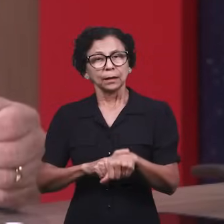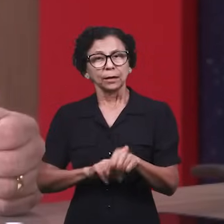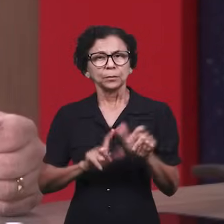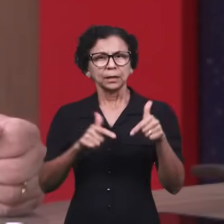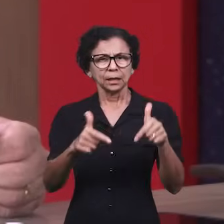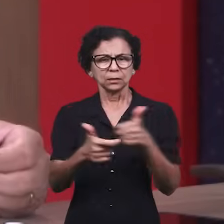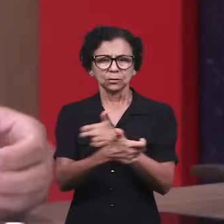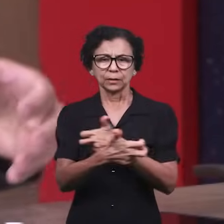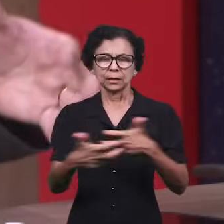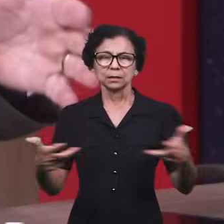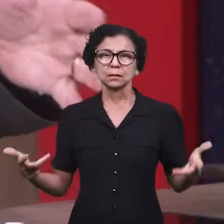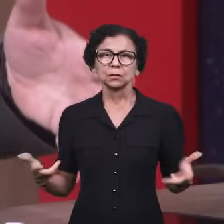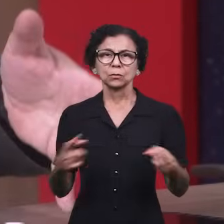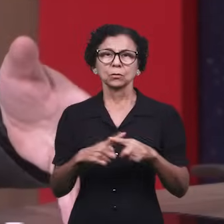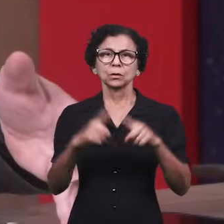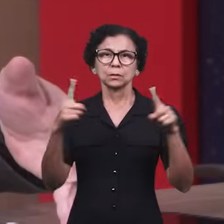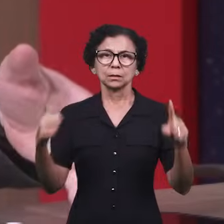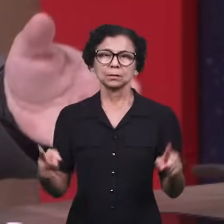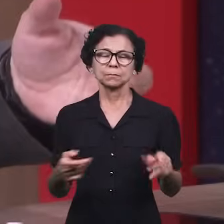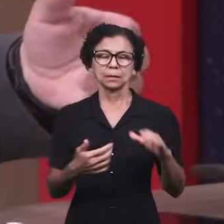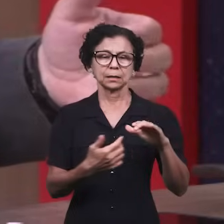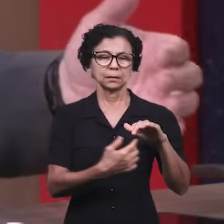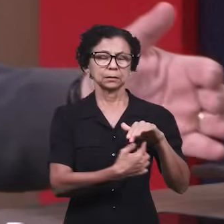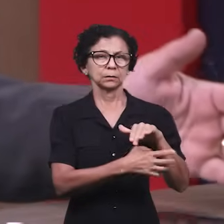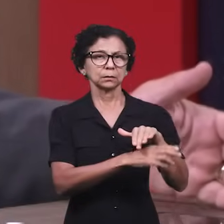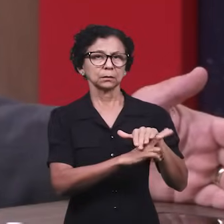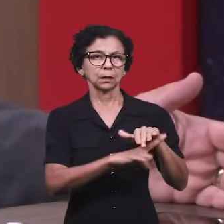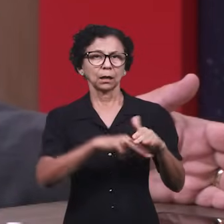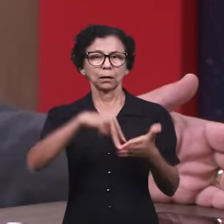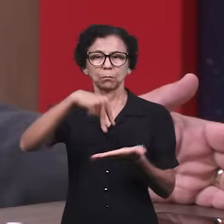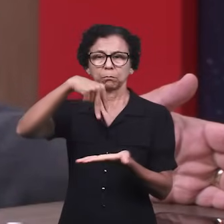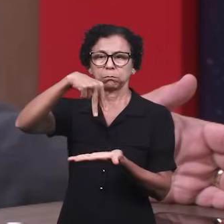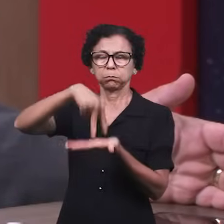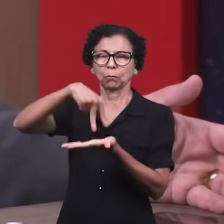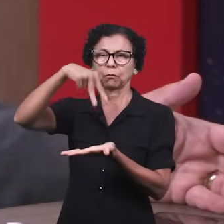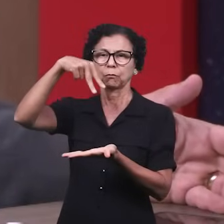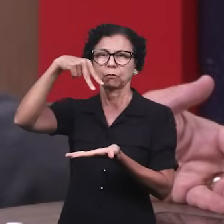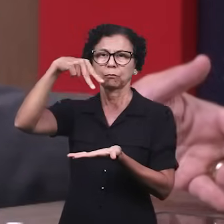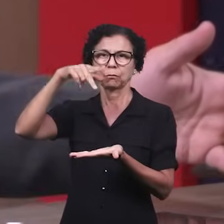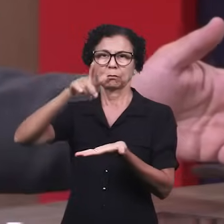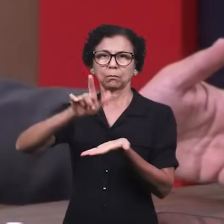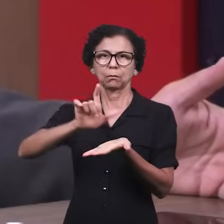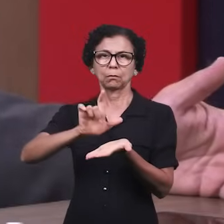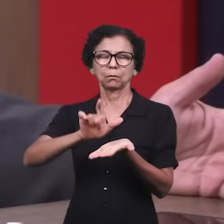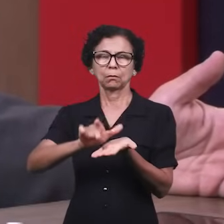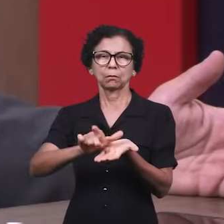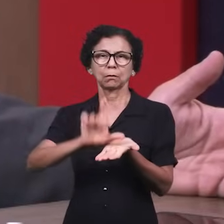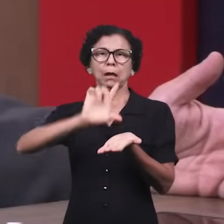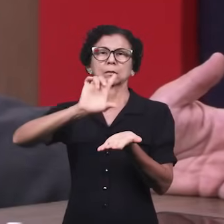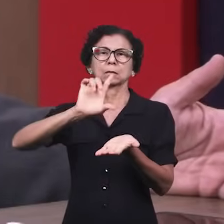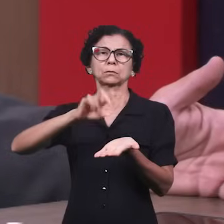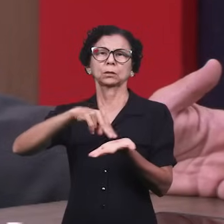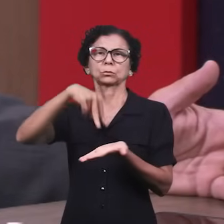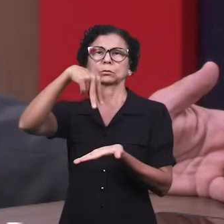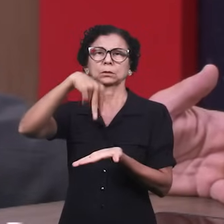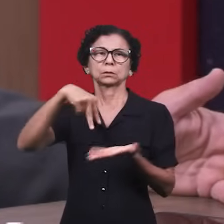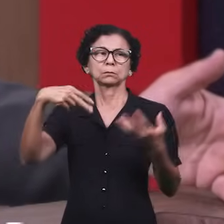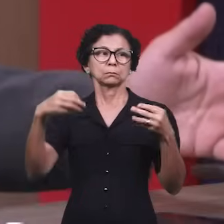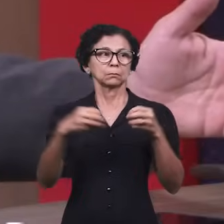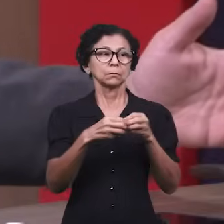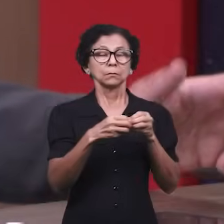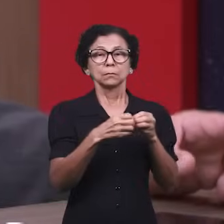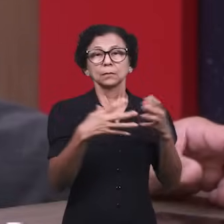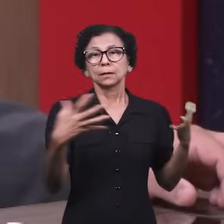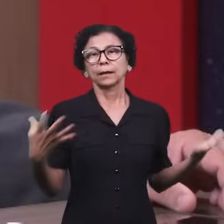retroceder essa ação do tempo sobre Lázaro ali, o corpo foi regenerado, mas não só isso, né, ele também ressuscitou,